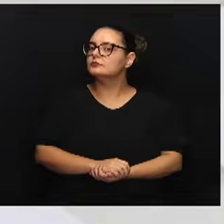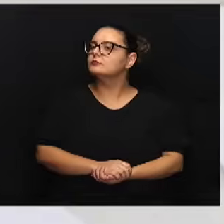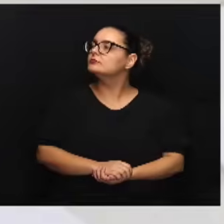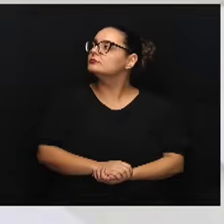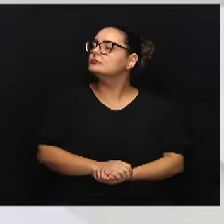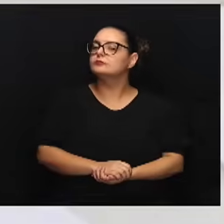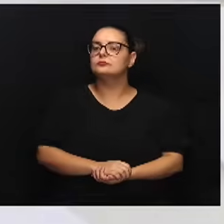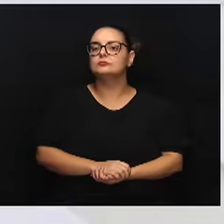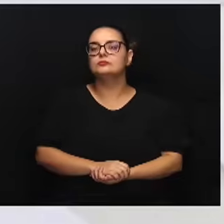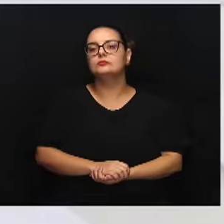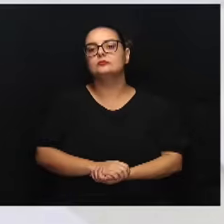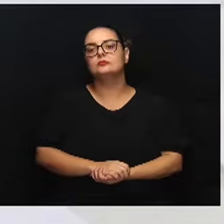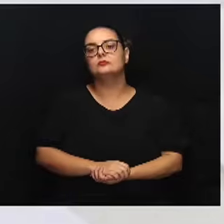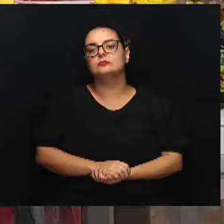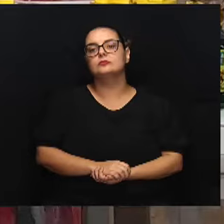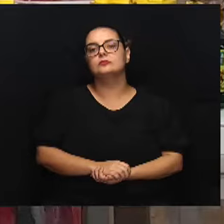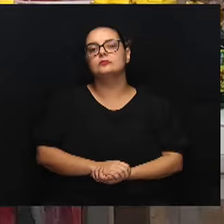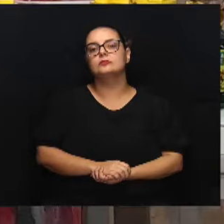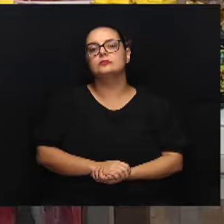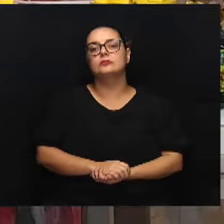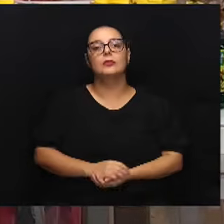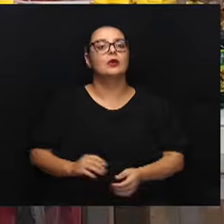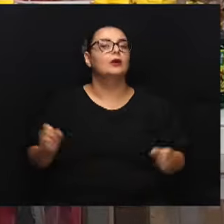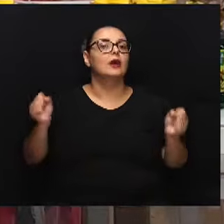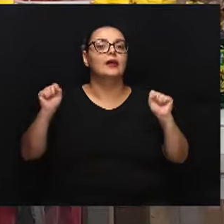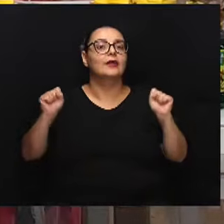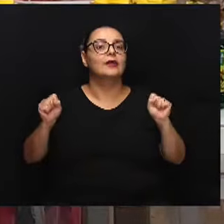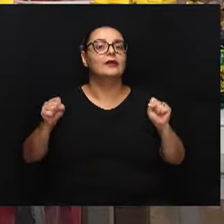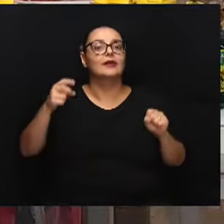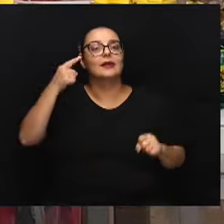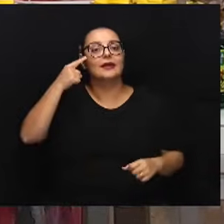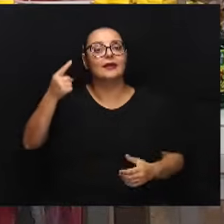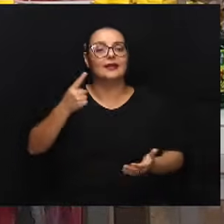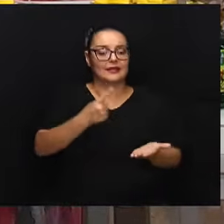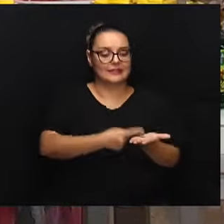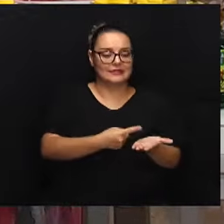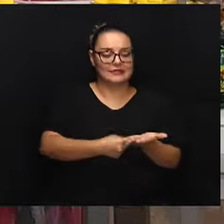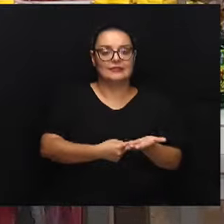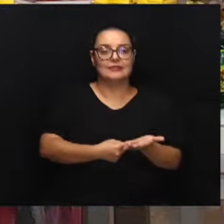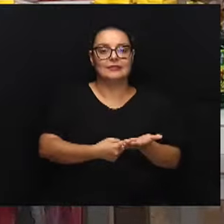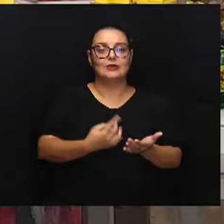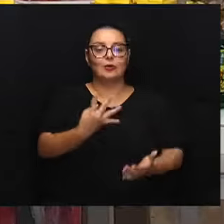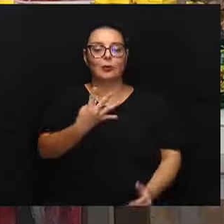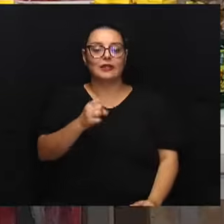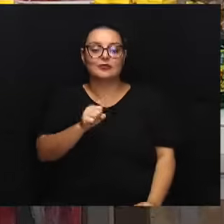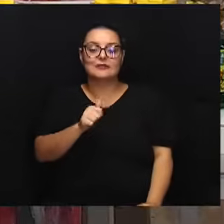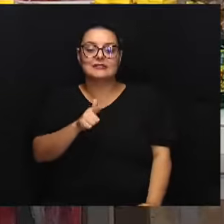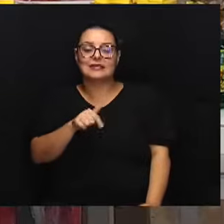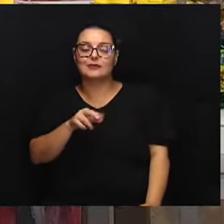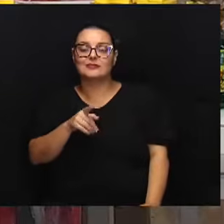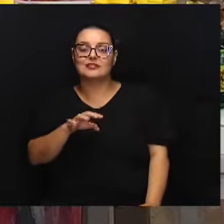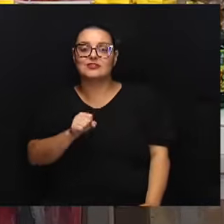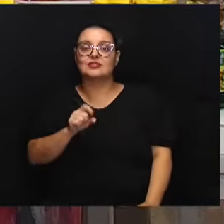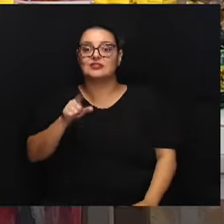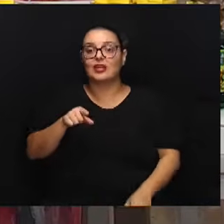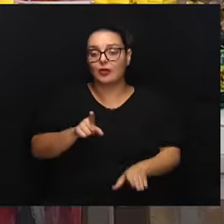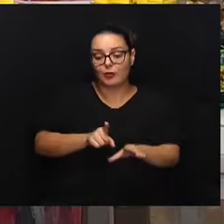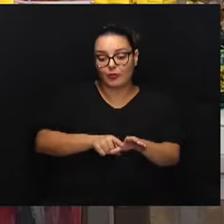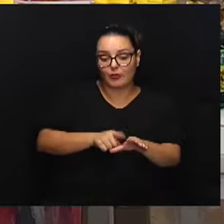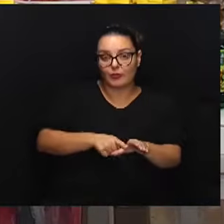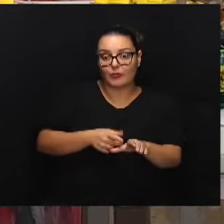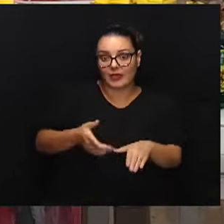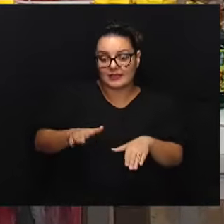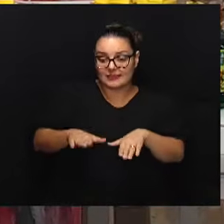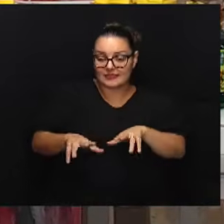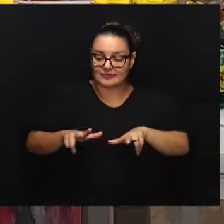Eu adorei a ideia das 4 salsichas. Já virou um pezinho ali. E aí, aqui a gente vai colocar 2